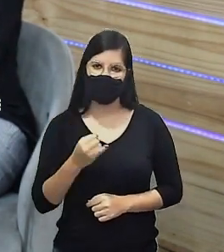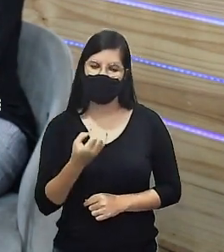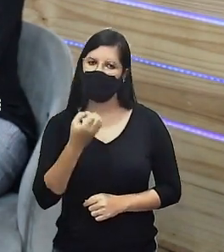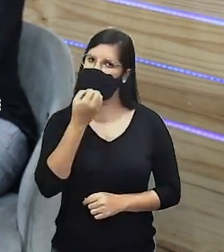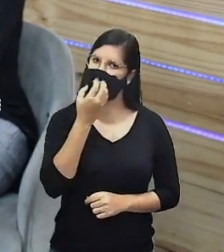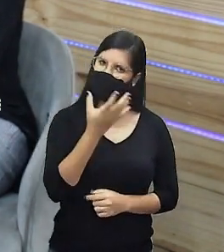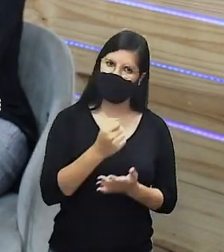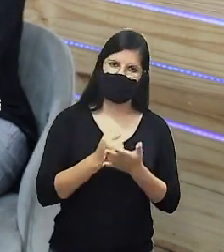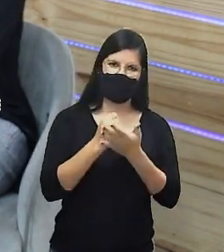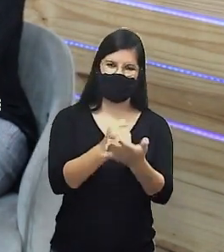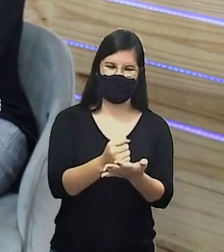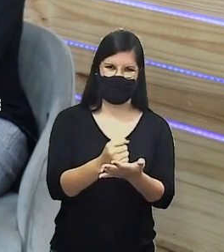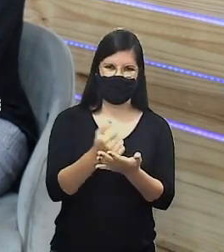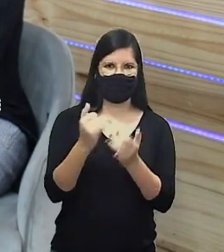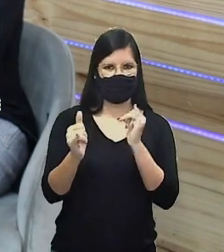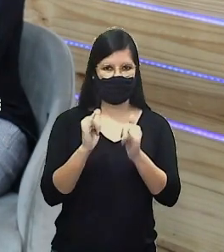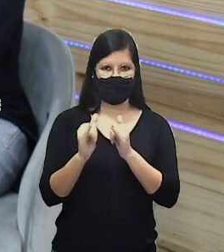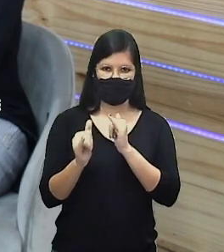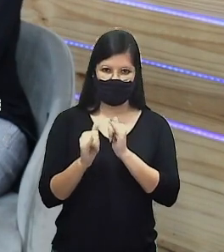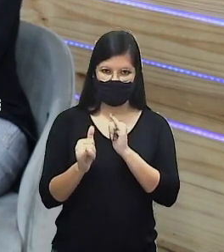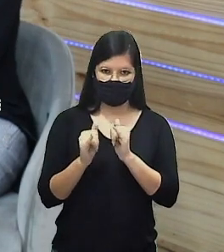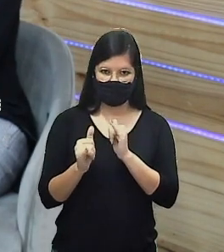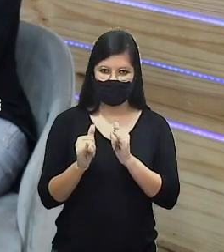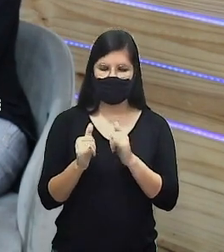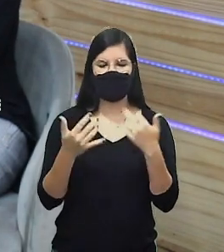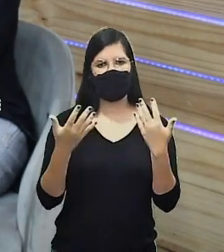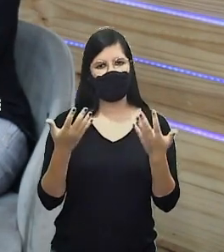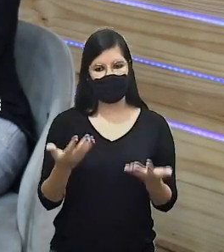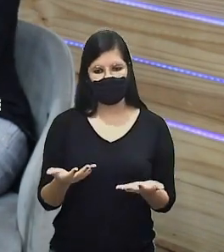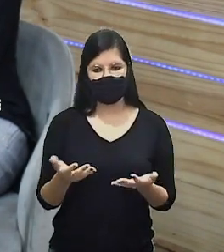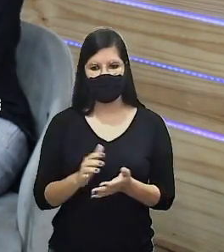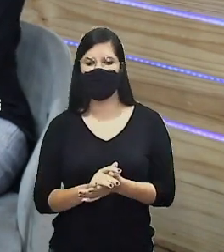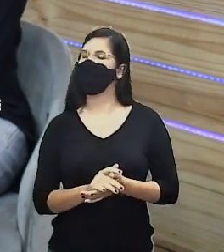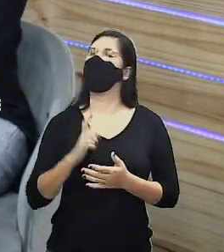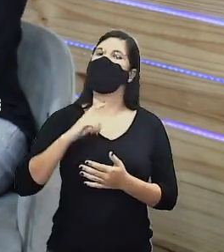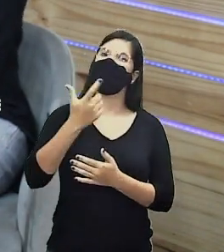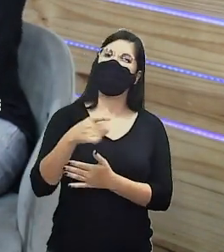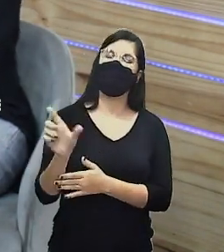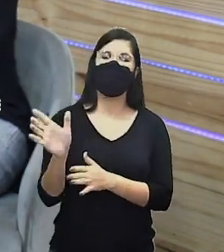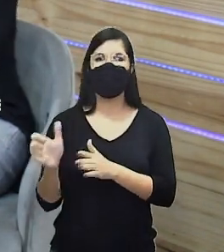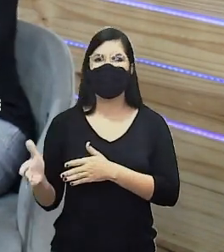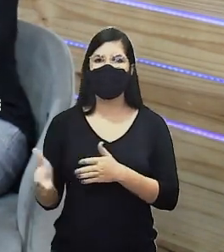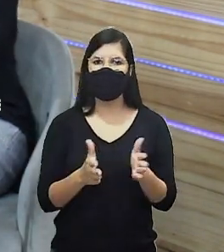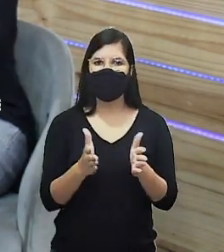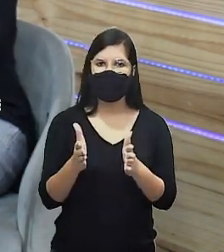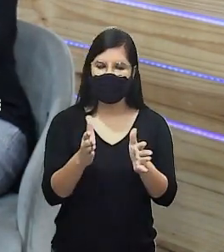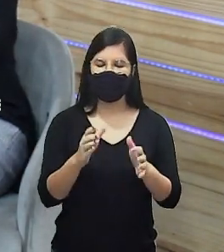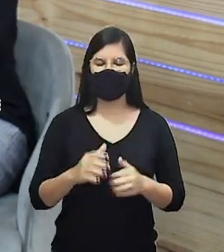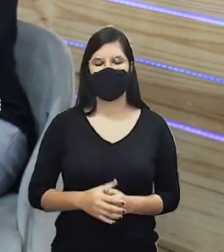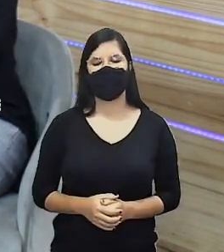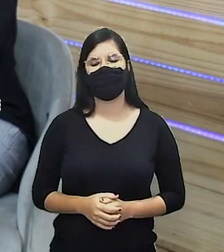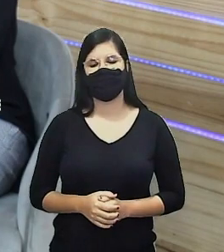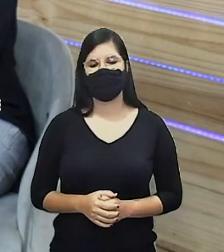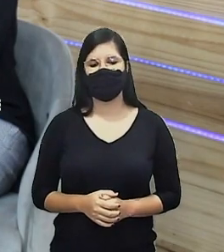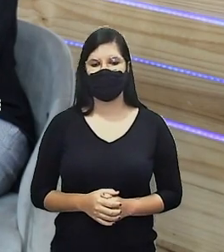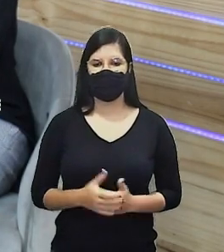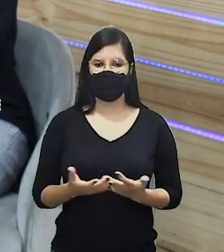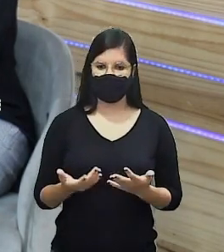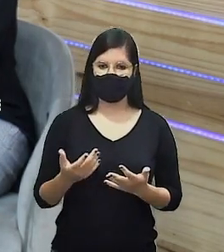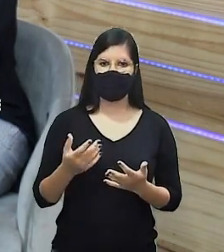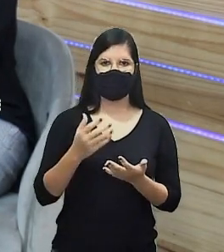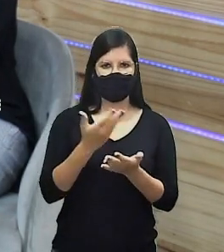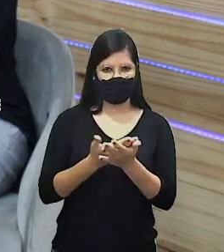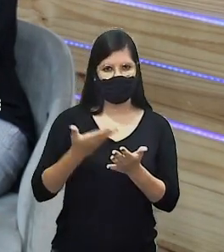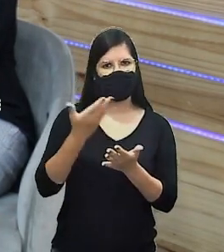que oferece, né? Que a internet oferece. Tá partindo para outro caminho, né? É verdade. E há muitos